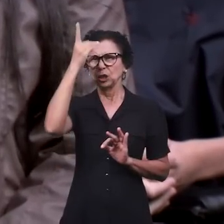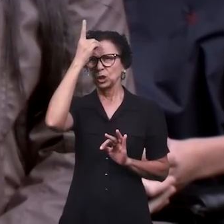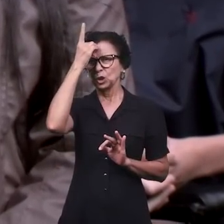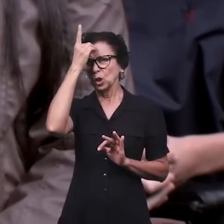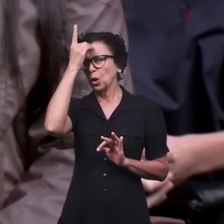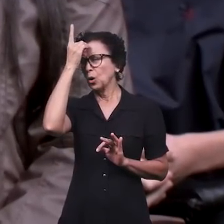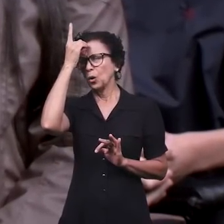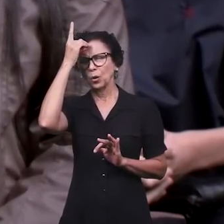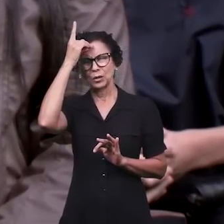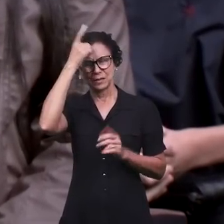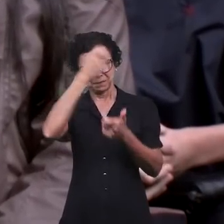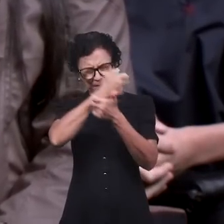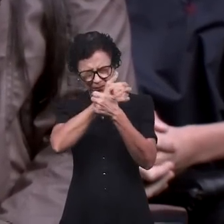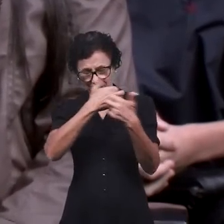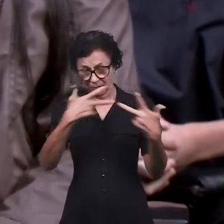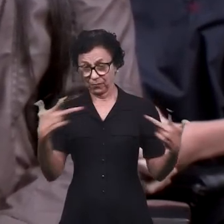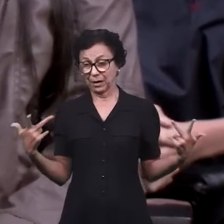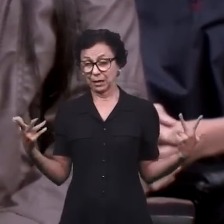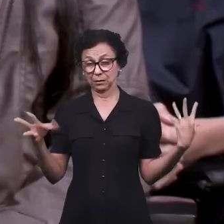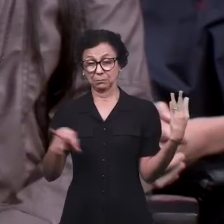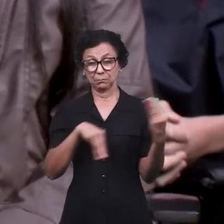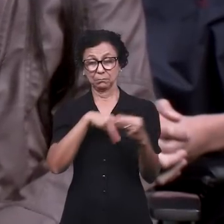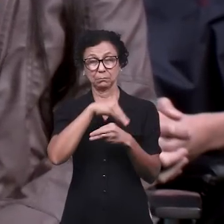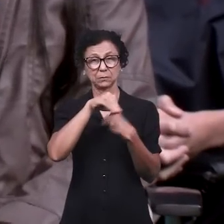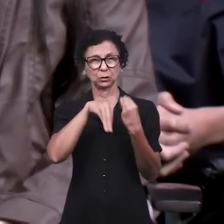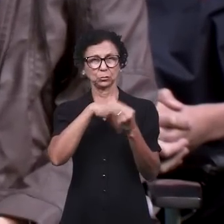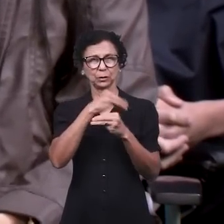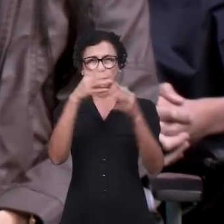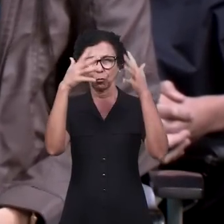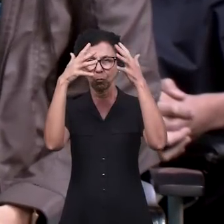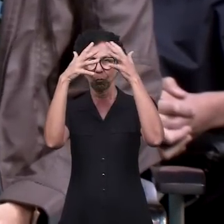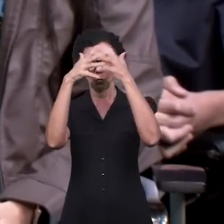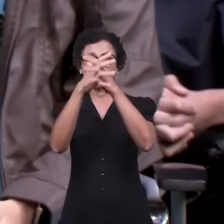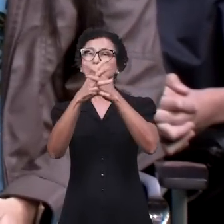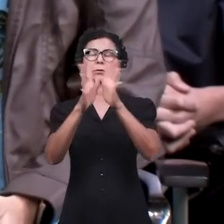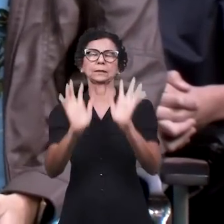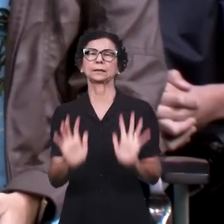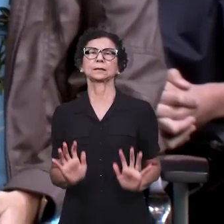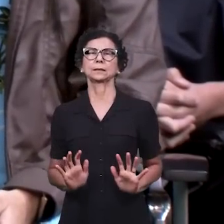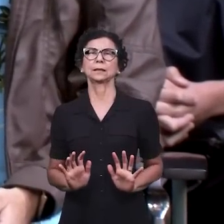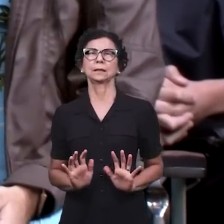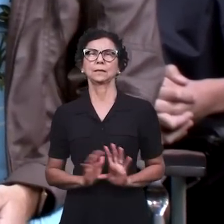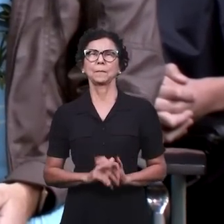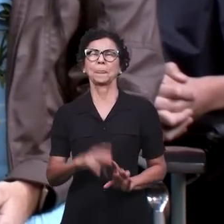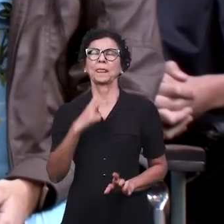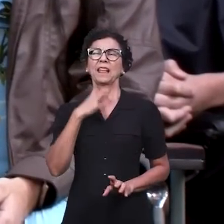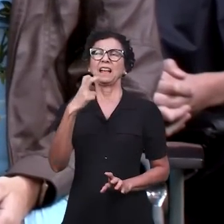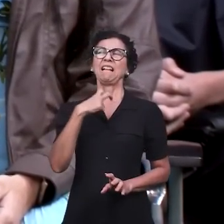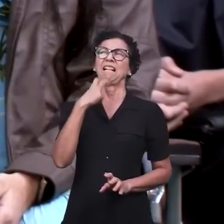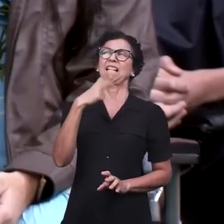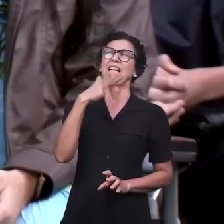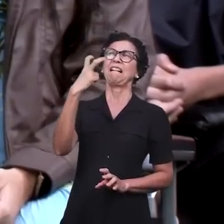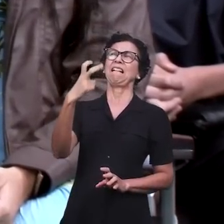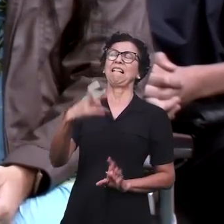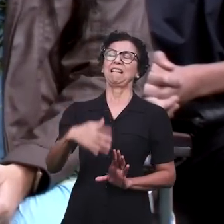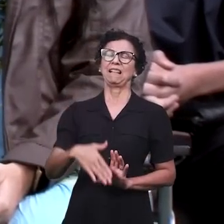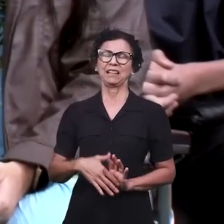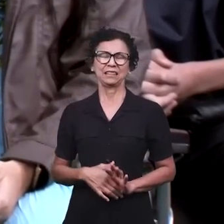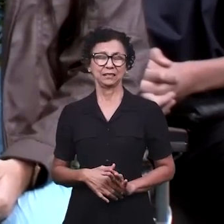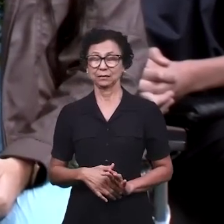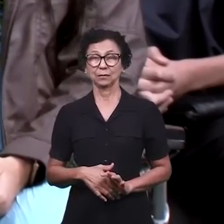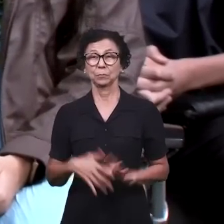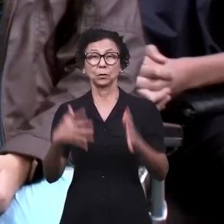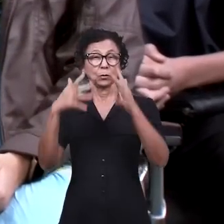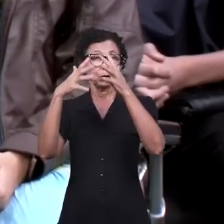vários dons surgiam ao mesmo tempo. Era uma coisa assim meio, entendeu? Assim, a pessoa gritava muito, aquela coisa toda, ninguém